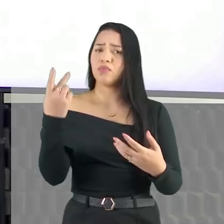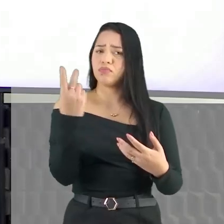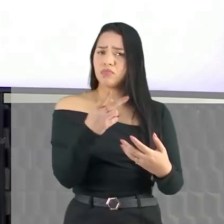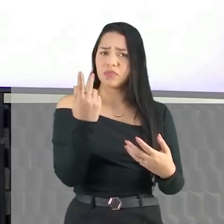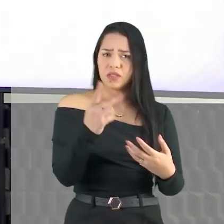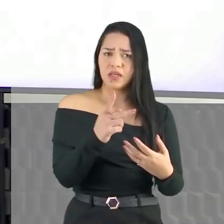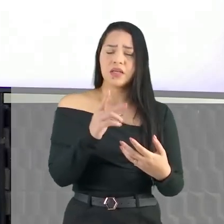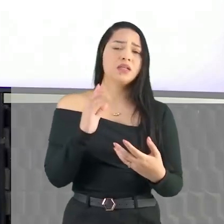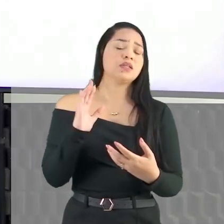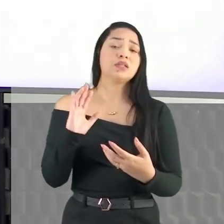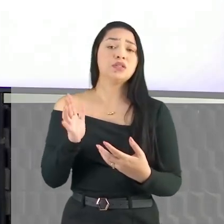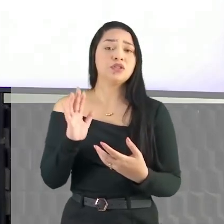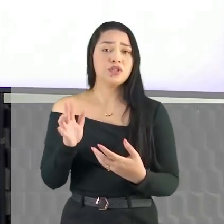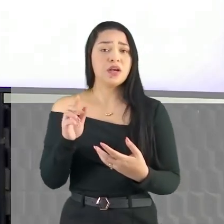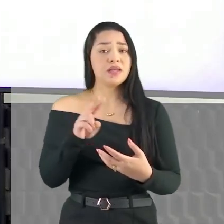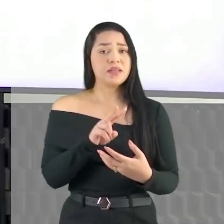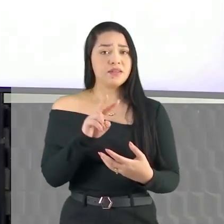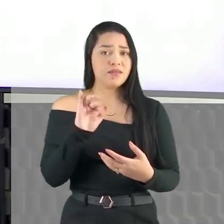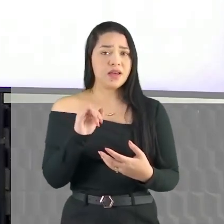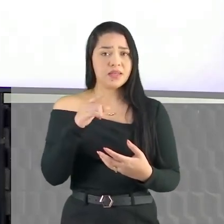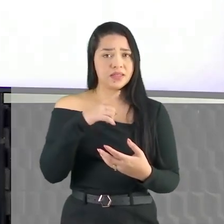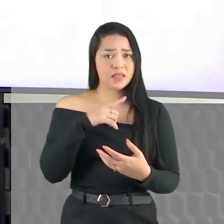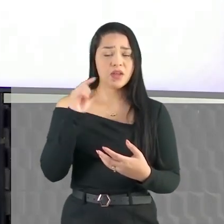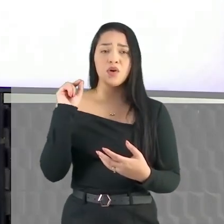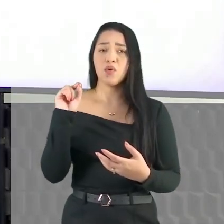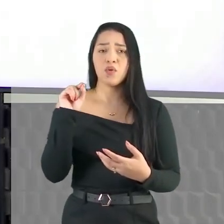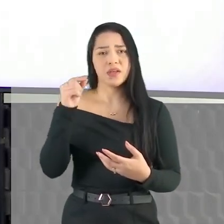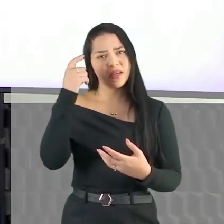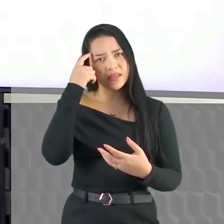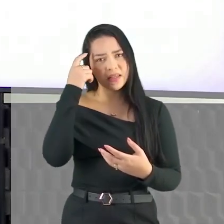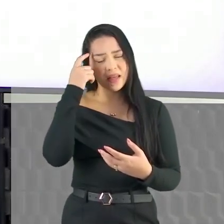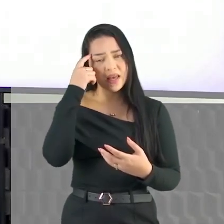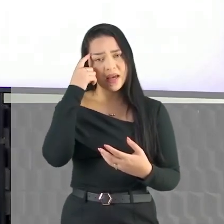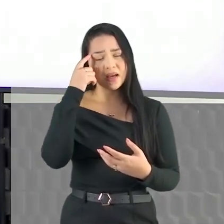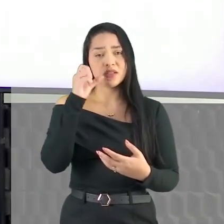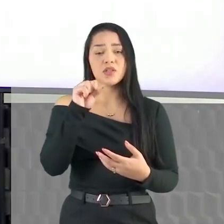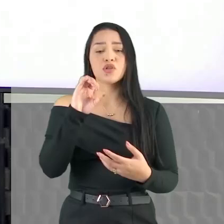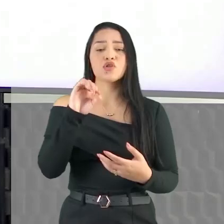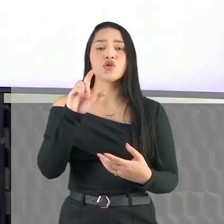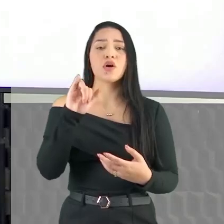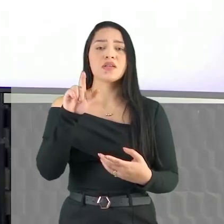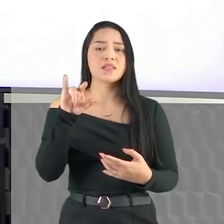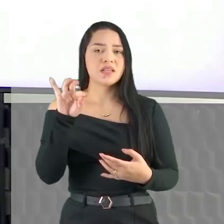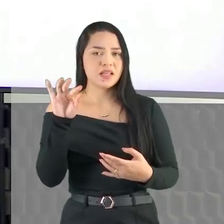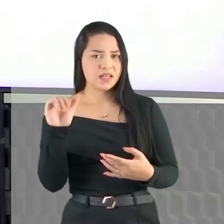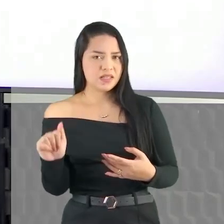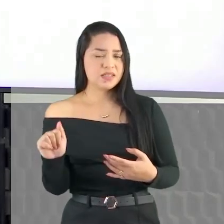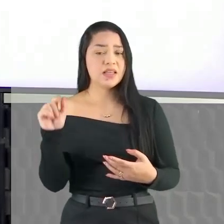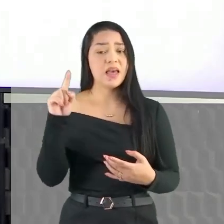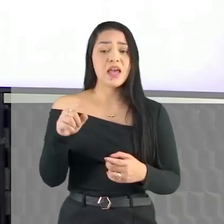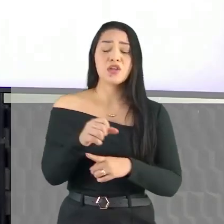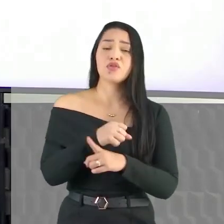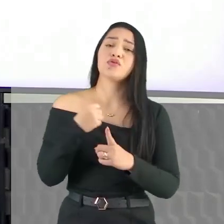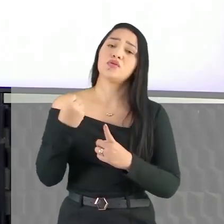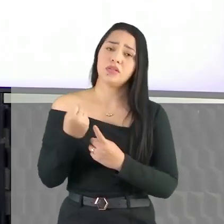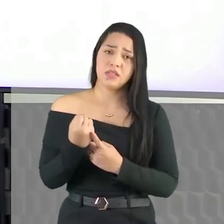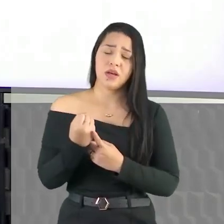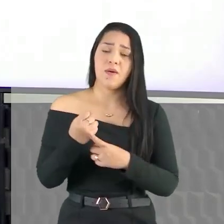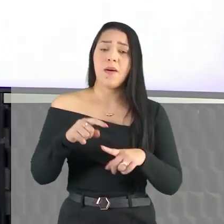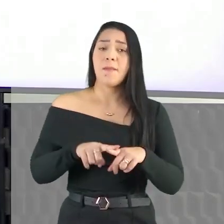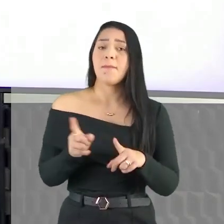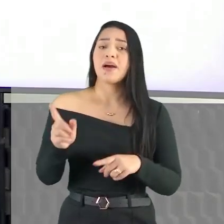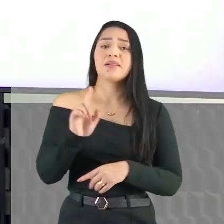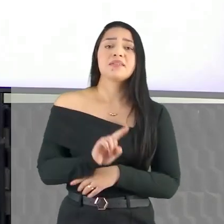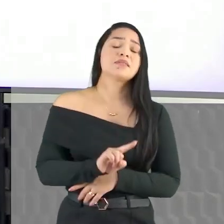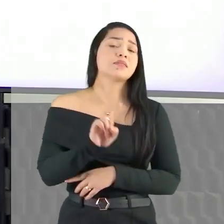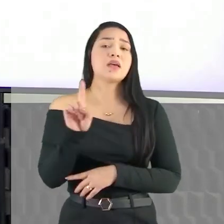que Hitler ele vai fundar, ele tem ideias socialistas, né? De fato é um partido social, mas ele não é